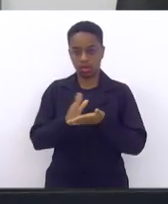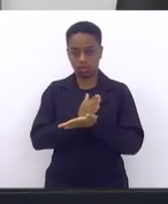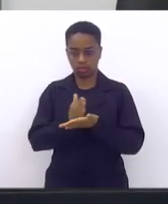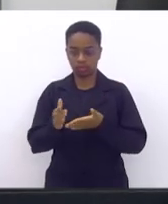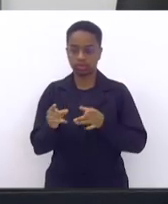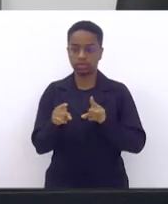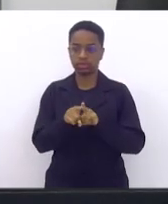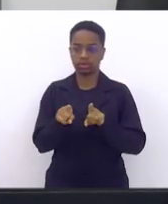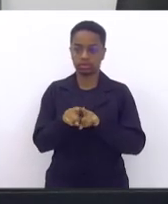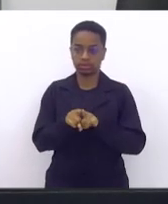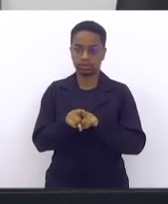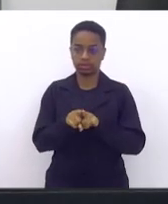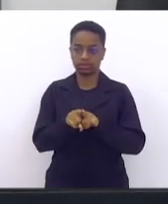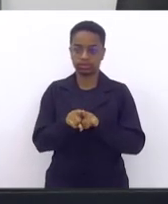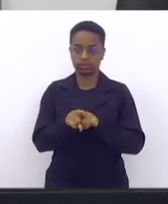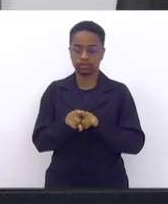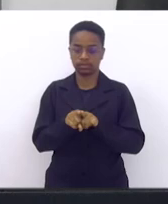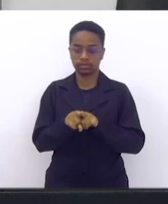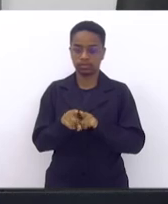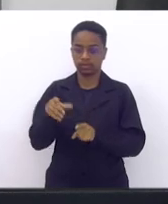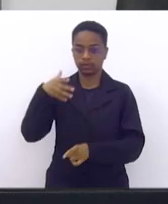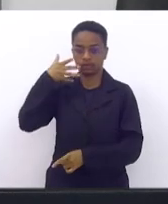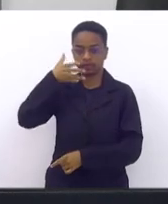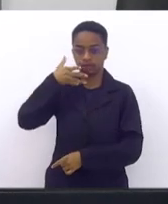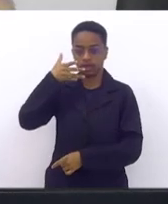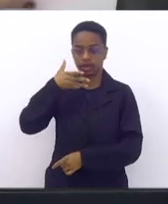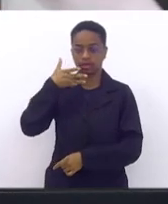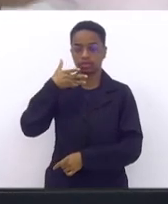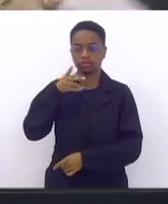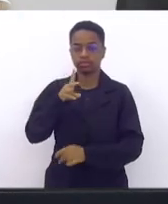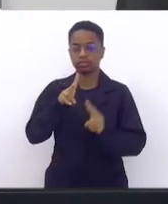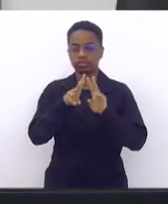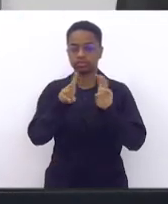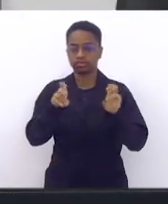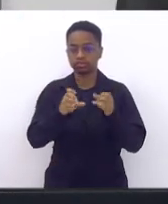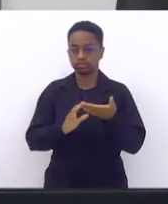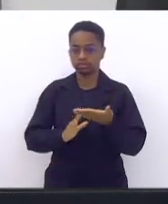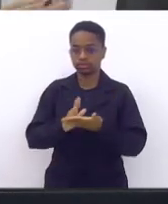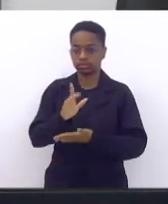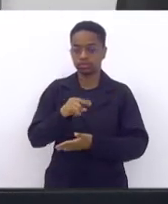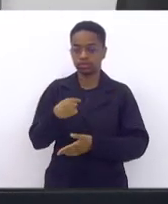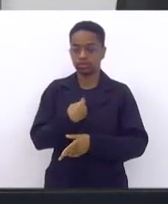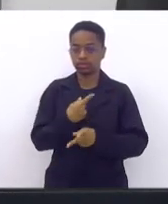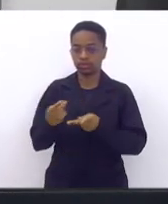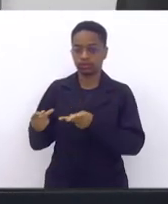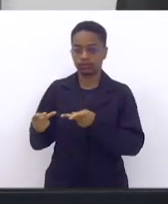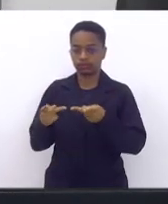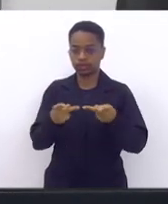fazer também uma fala sobre a aprovação da nossa visita